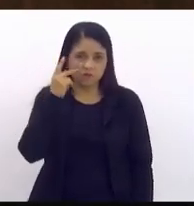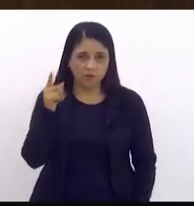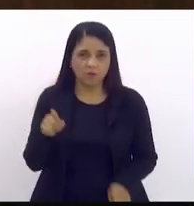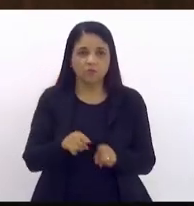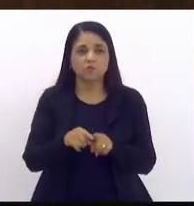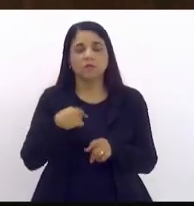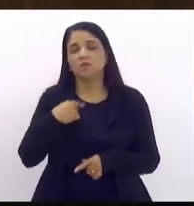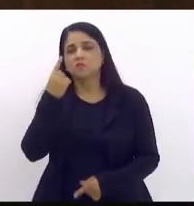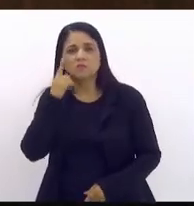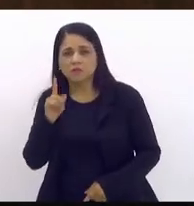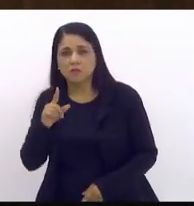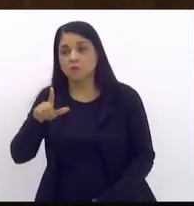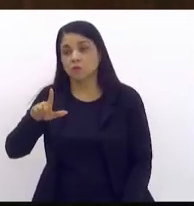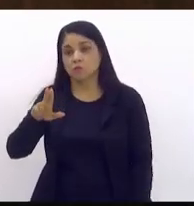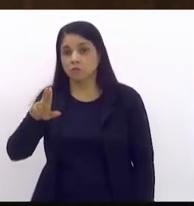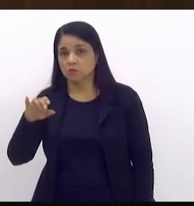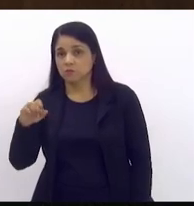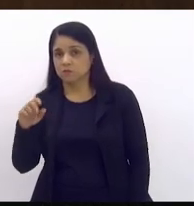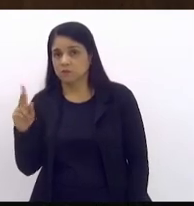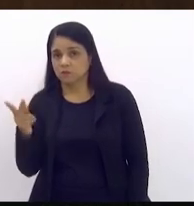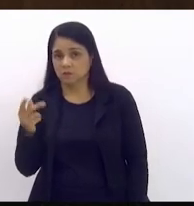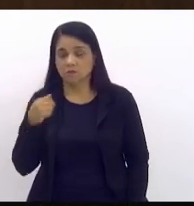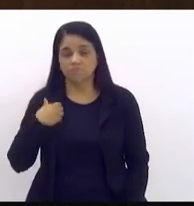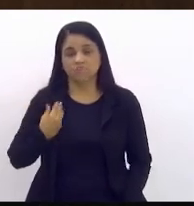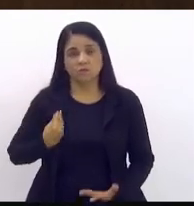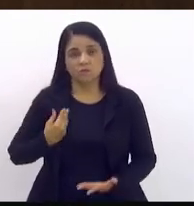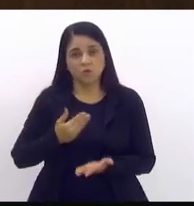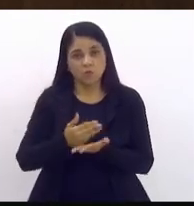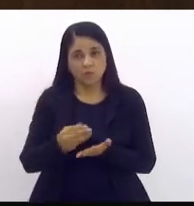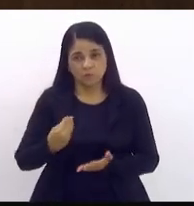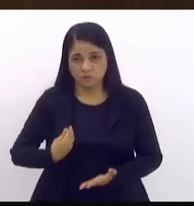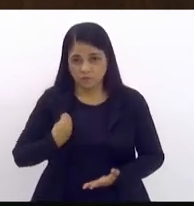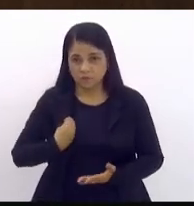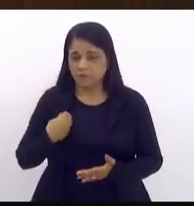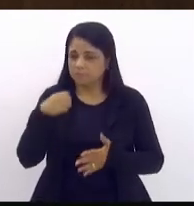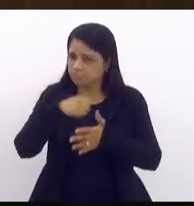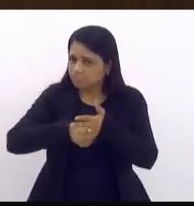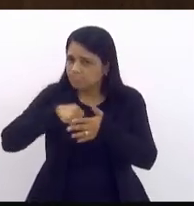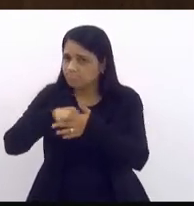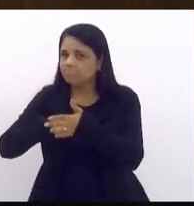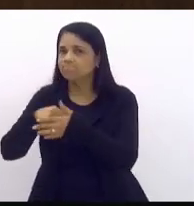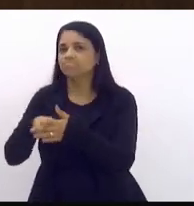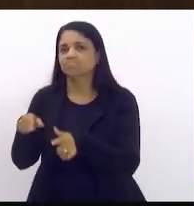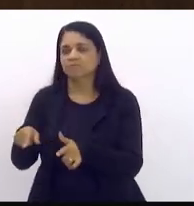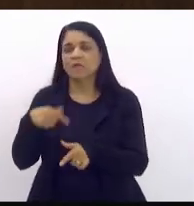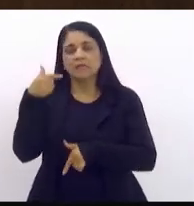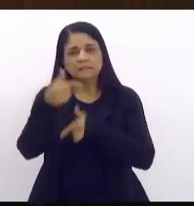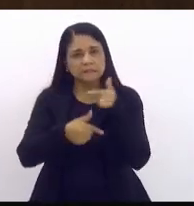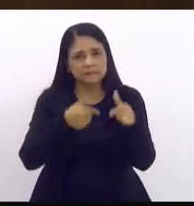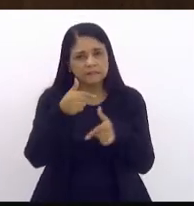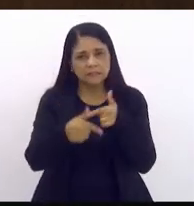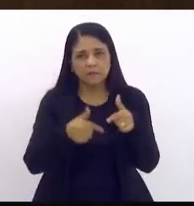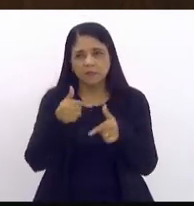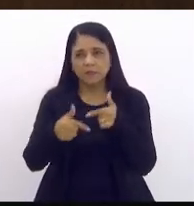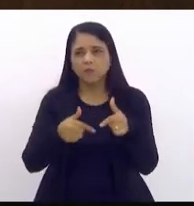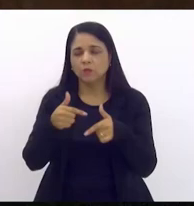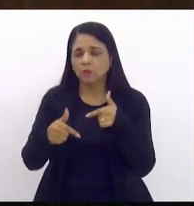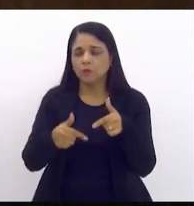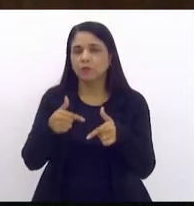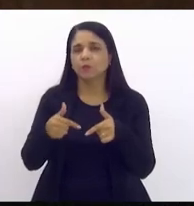Lucinha, no início de sua vida, nossa amiga guerreira, ela trabalhou, hein, Val,